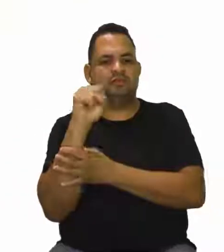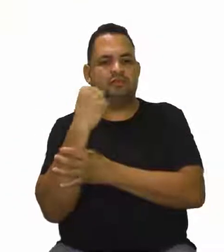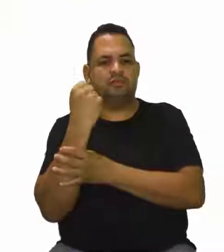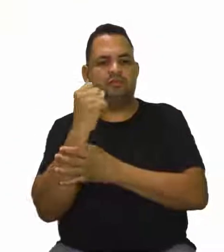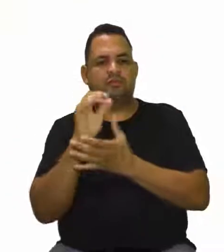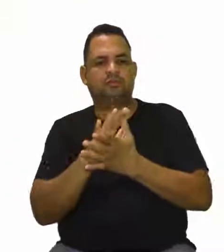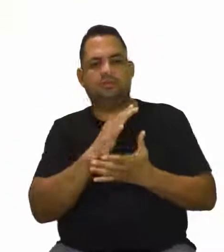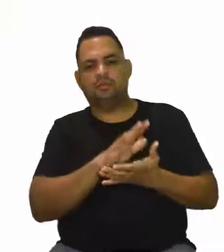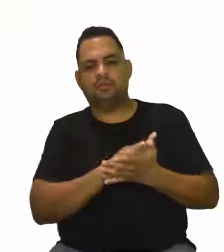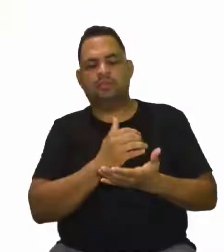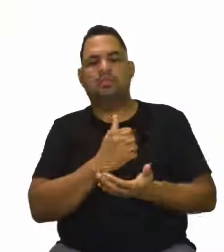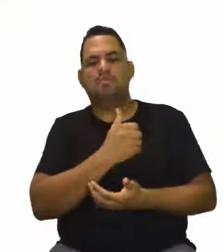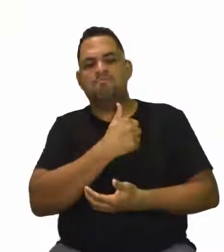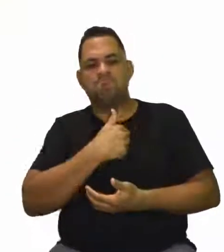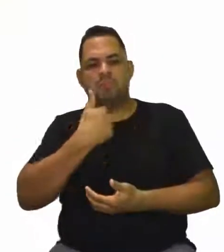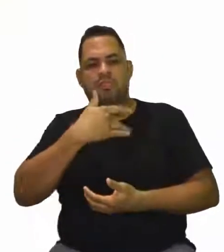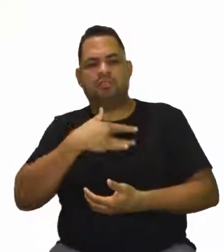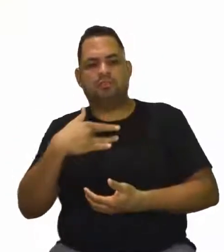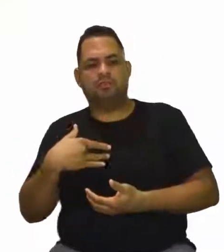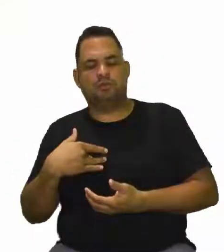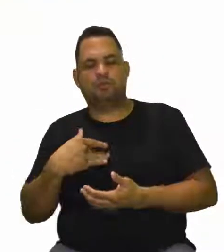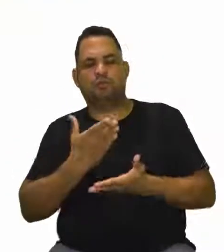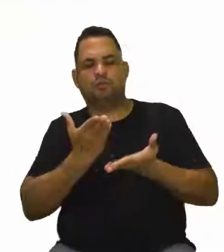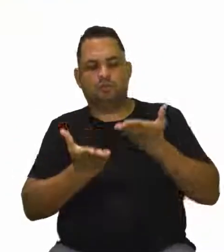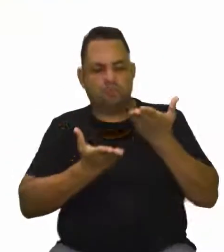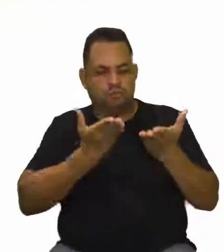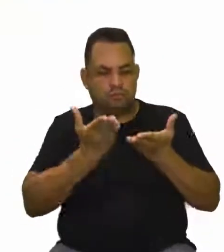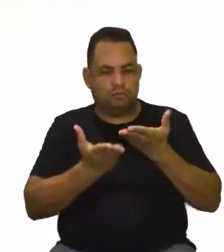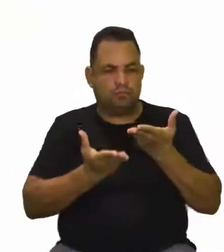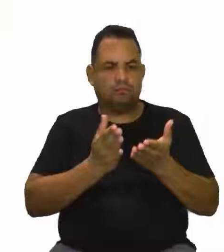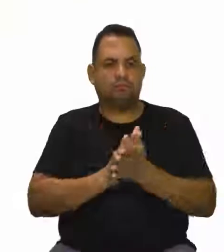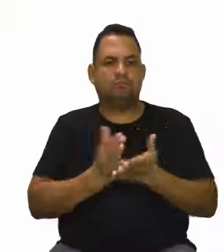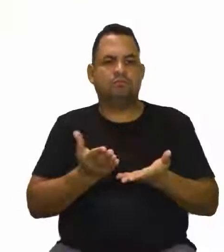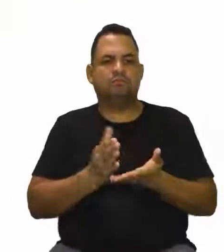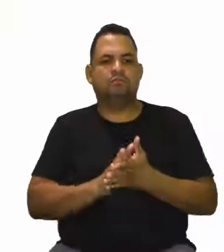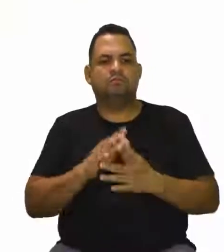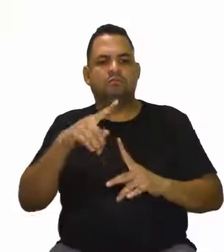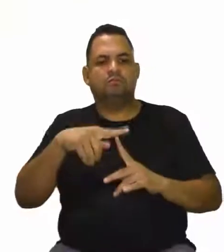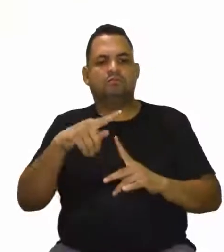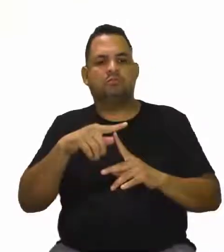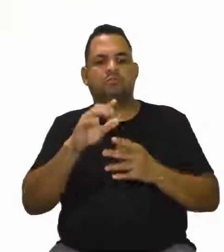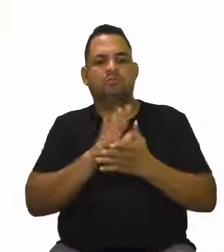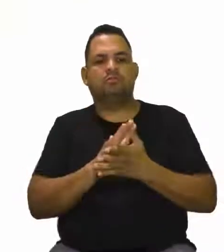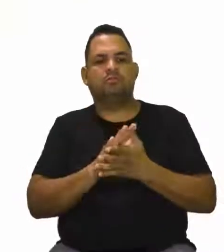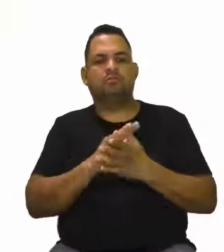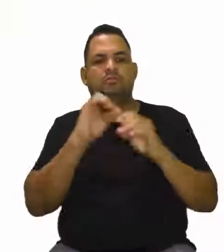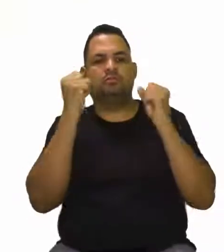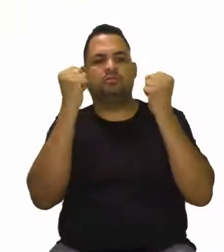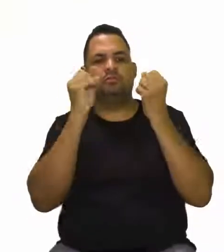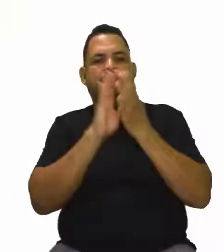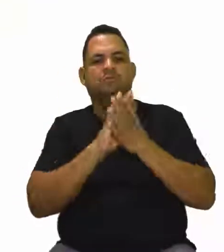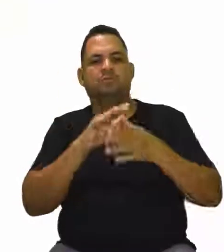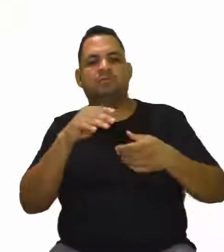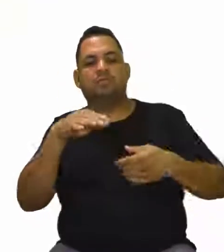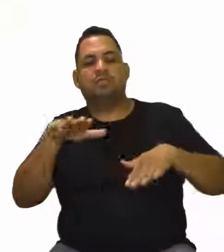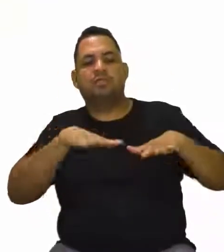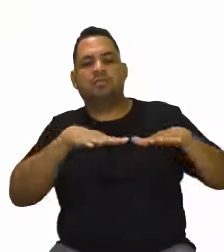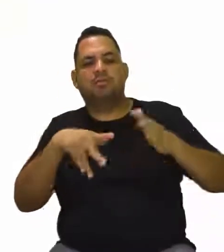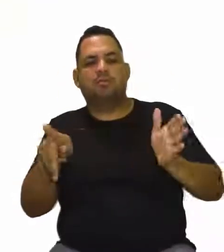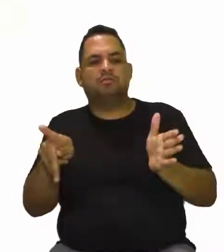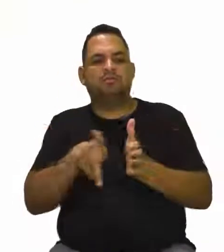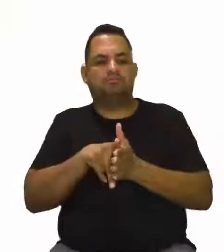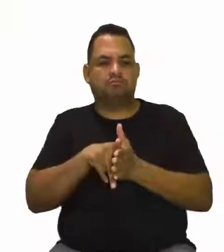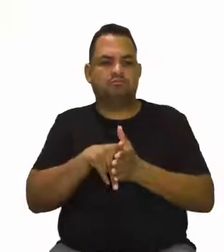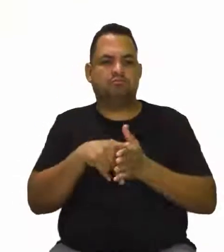fisioterapia, reabilitação, tratamento ali. Então é um tipo de ginástica que vai trabalhar movimentos